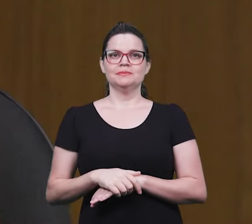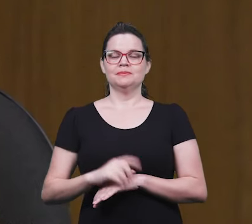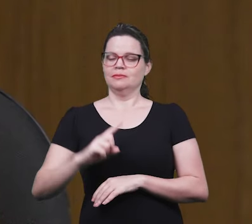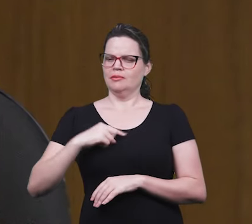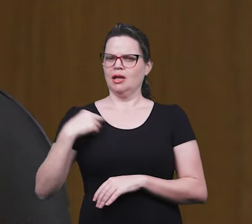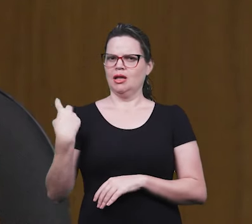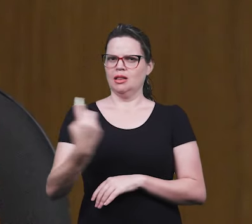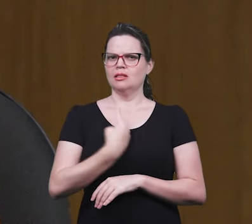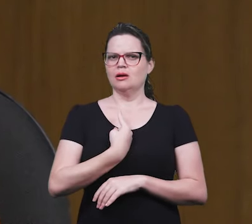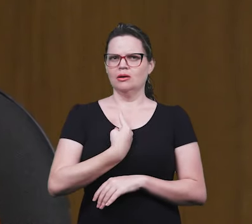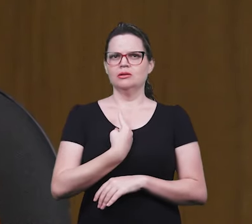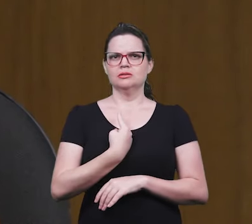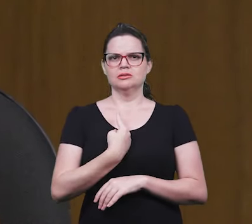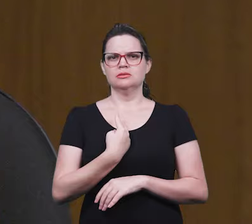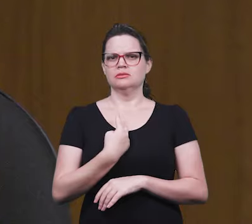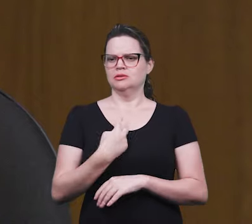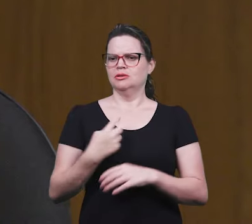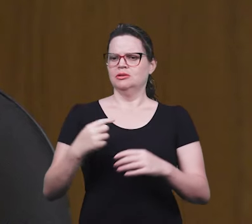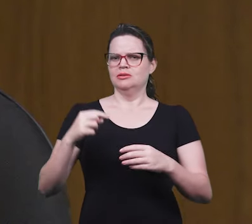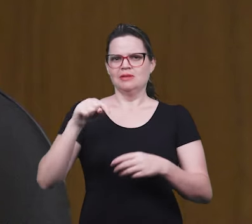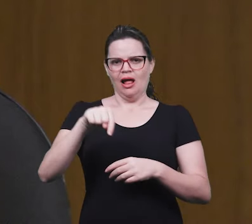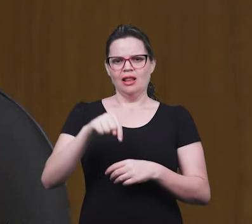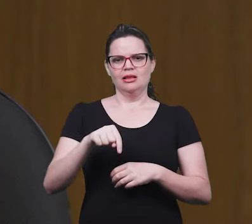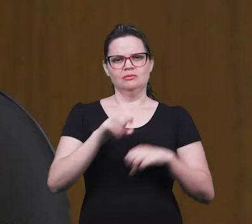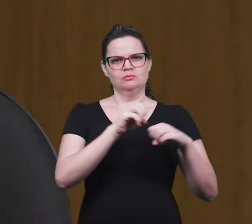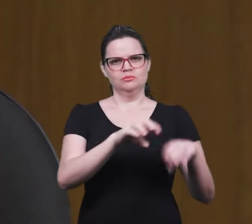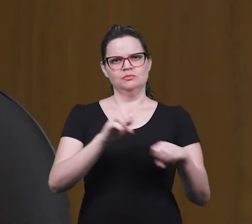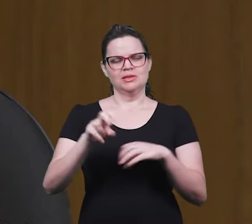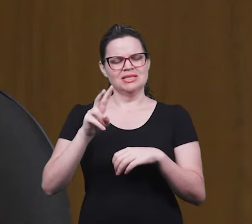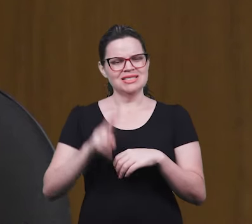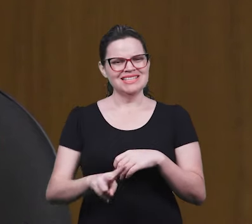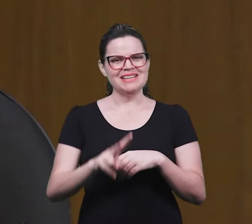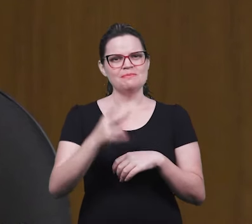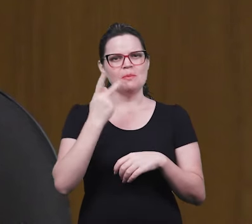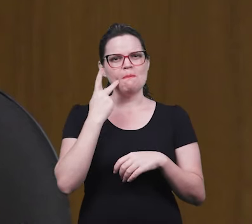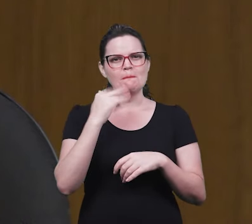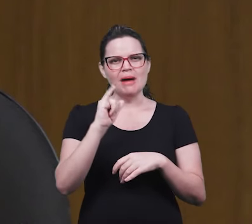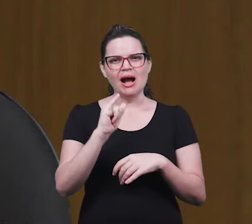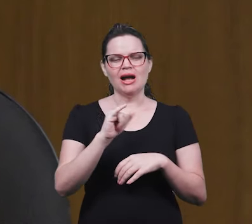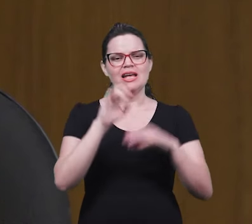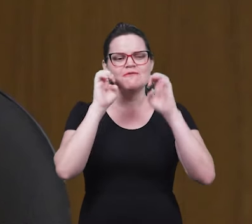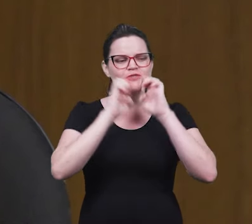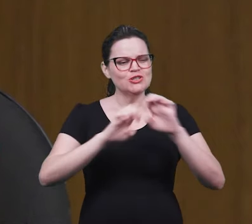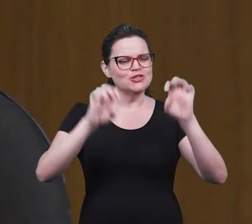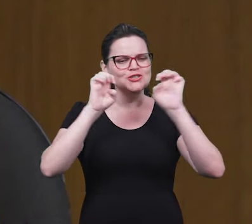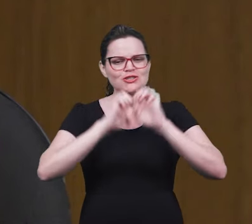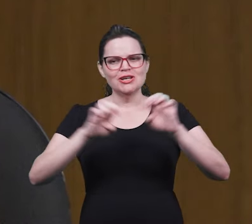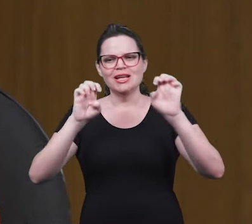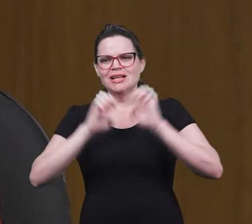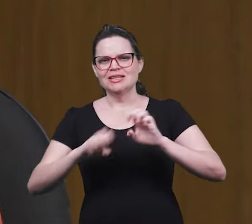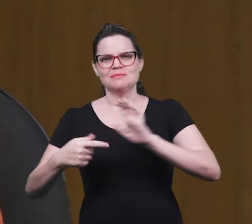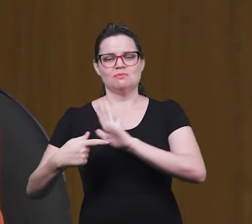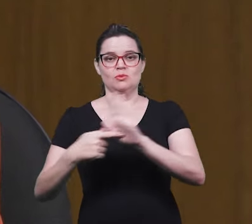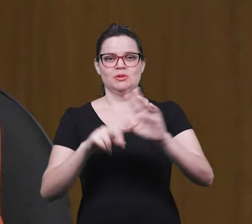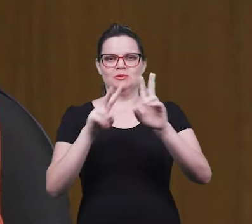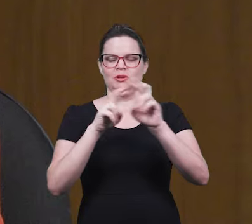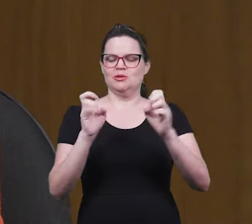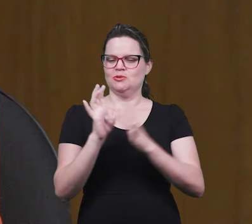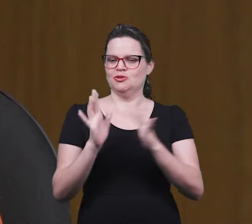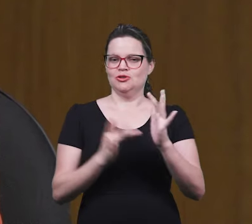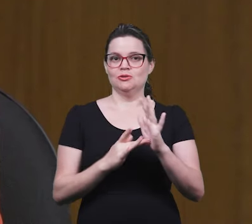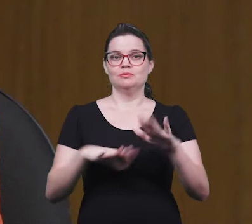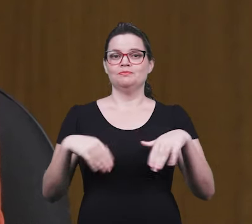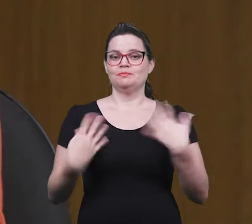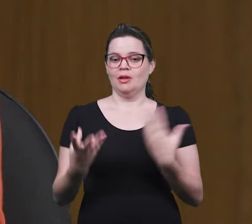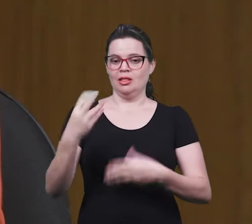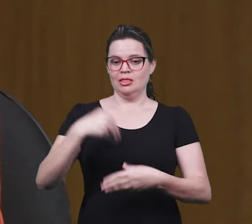criados ali, e papai sempre evangelista, evangelizando e falando de Jesus o tempo todo. Então nós fomos